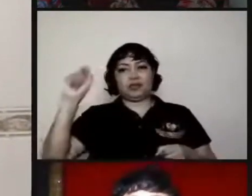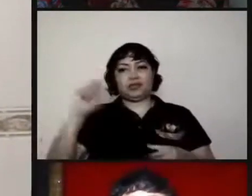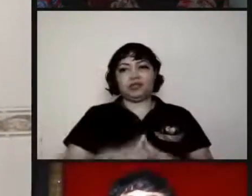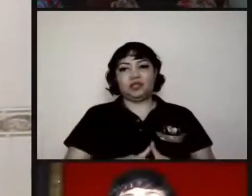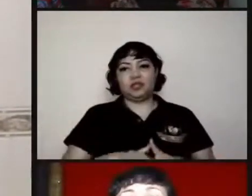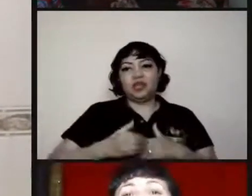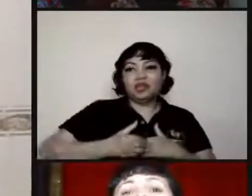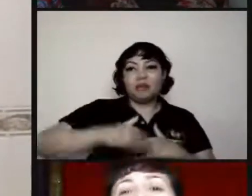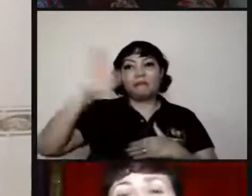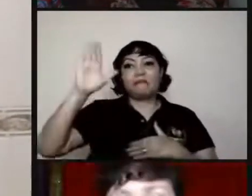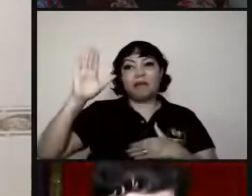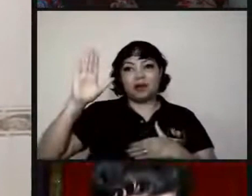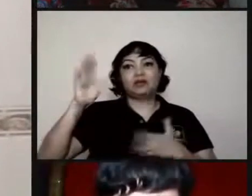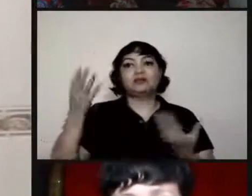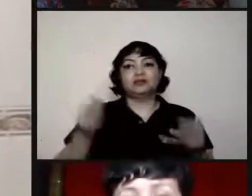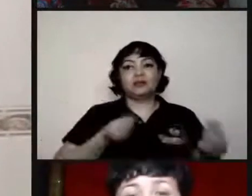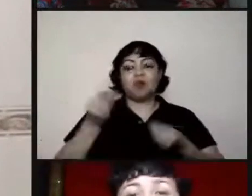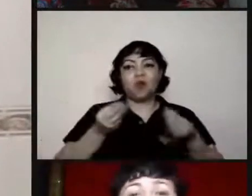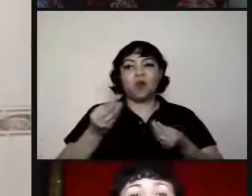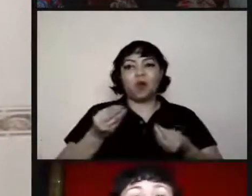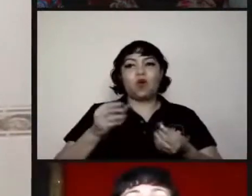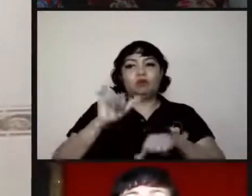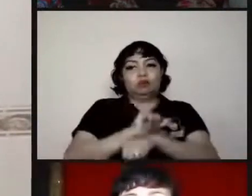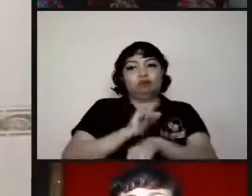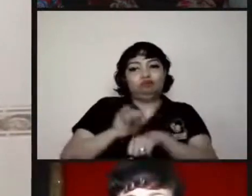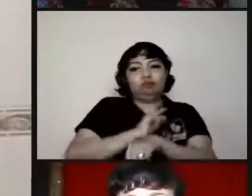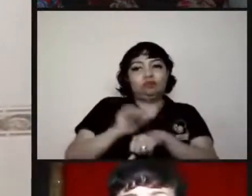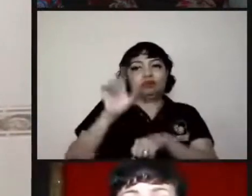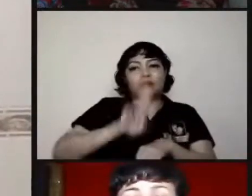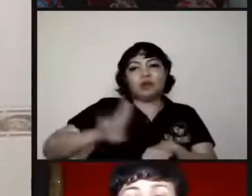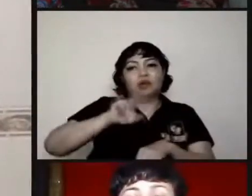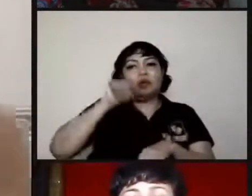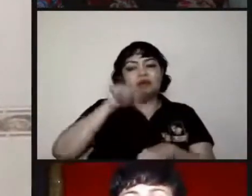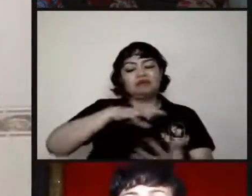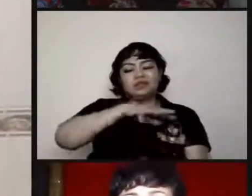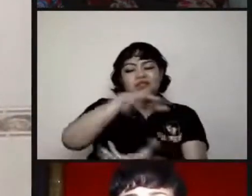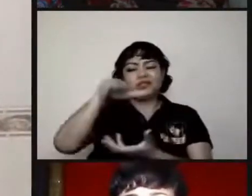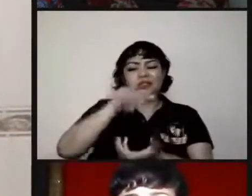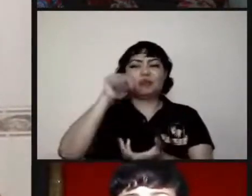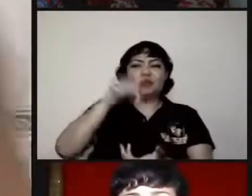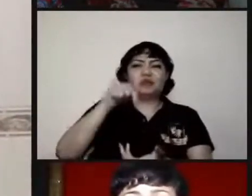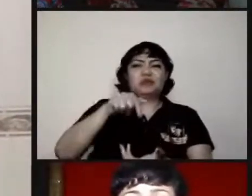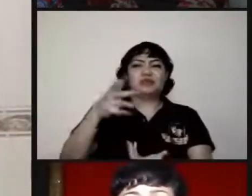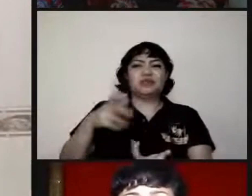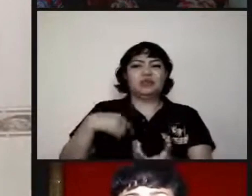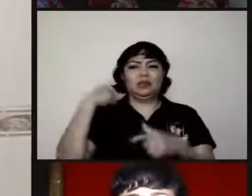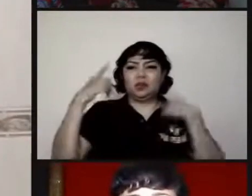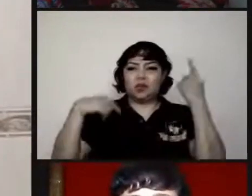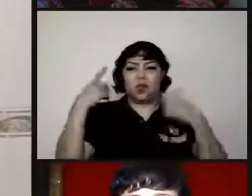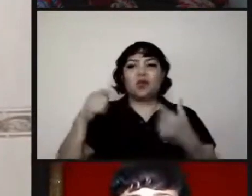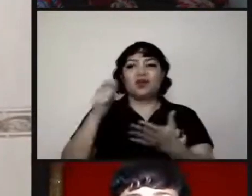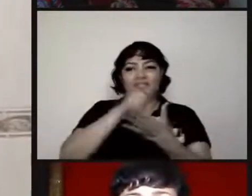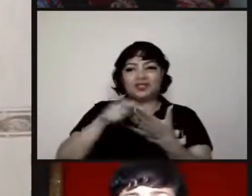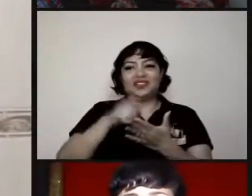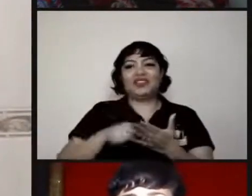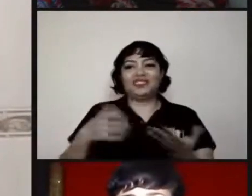mais instrumentos, né, para lidar. Isso. Nesse mundo, né? Nessa vida louca. Escrever, né? Também tá mais é uma